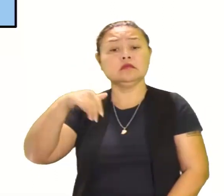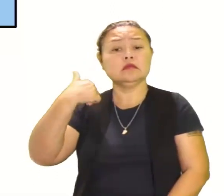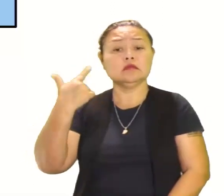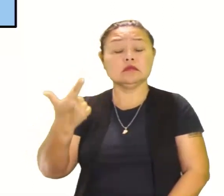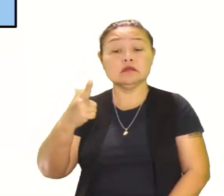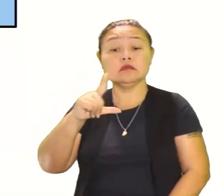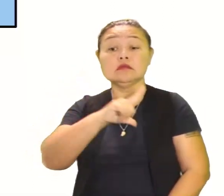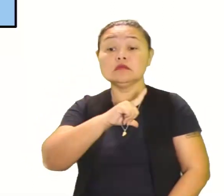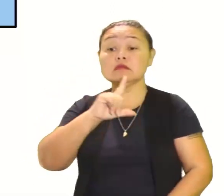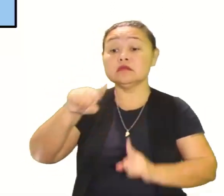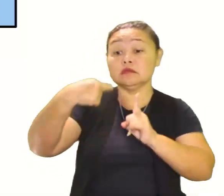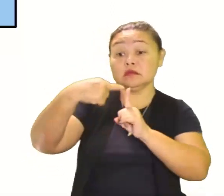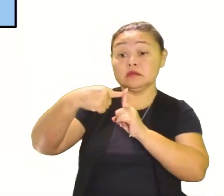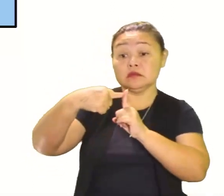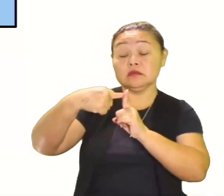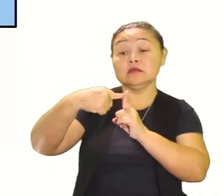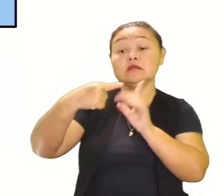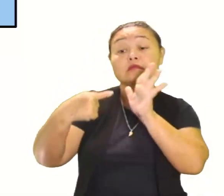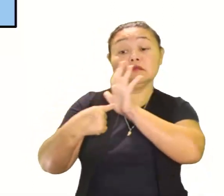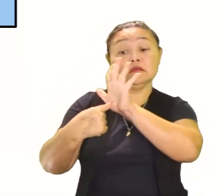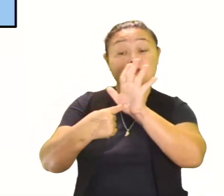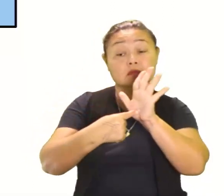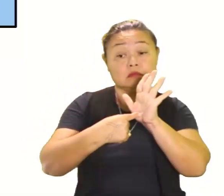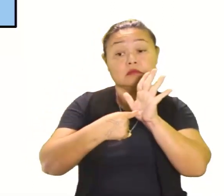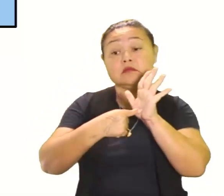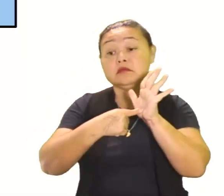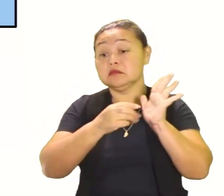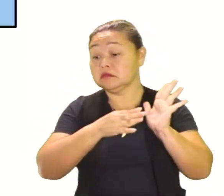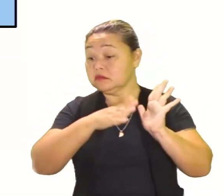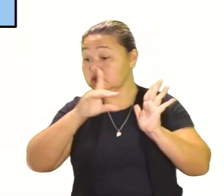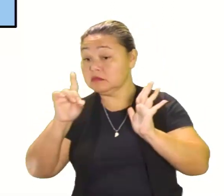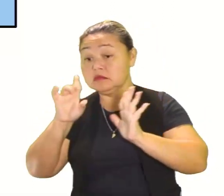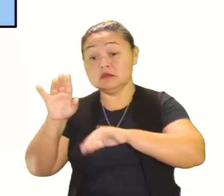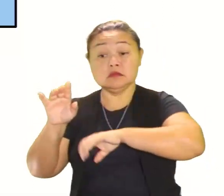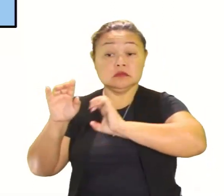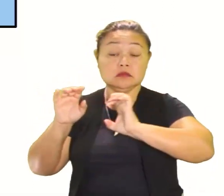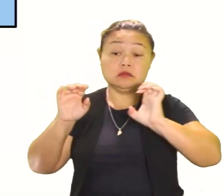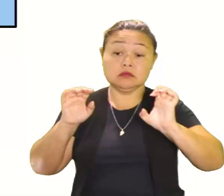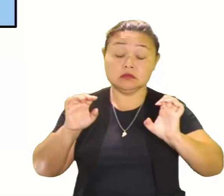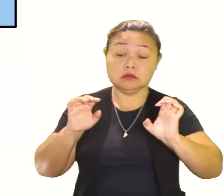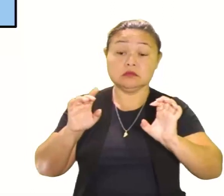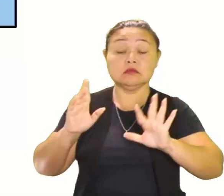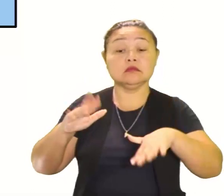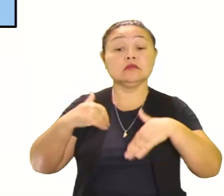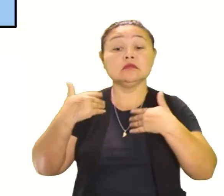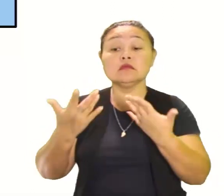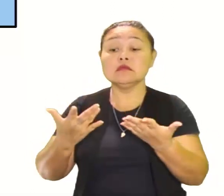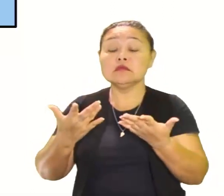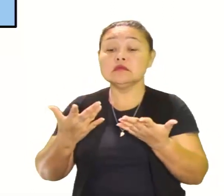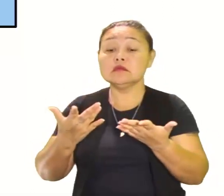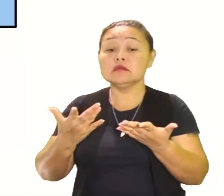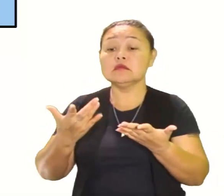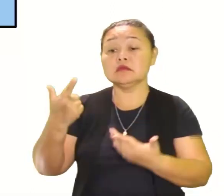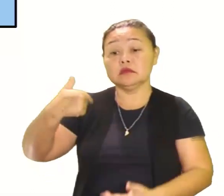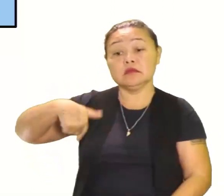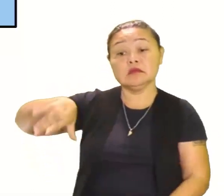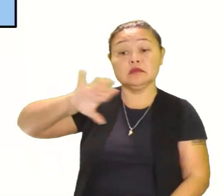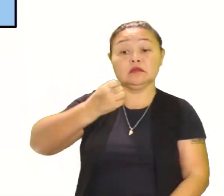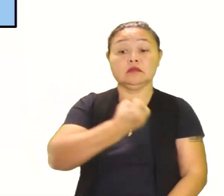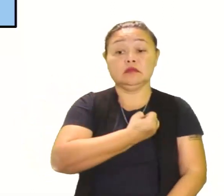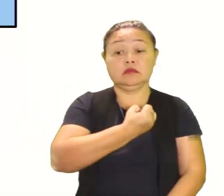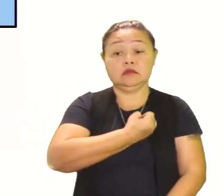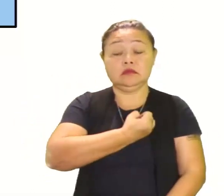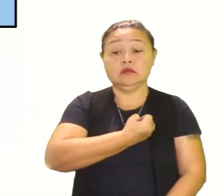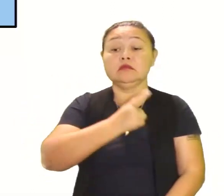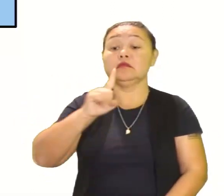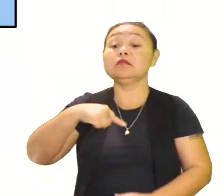temos a indicação do sinal positivo, dizendo que ele está indo para a direita ou para a esquerda. No nosso